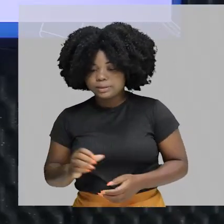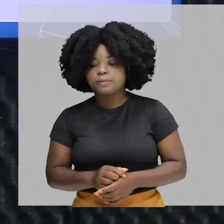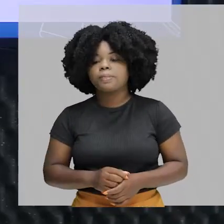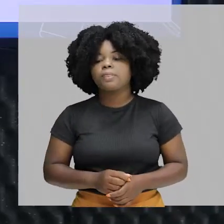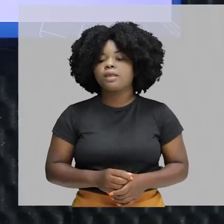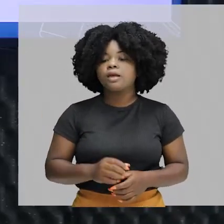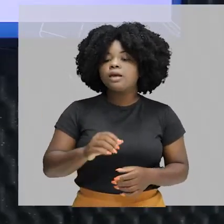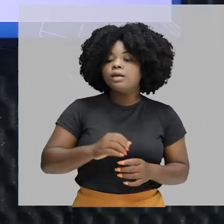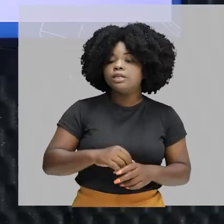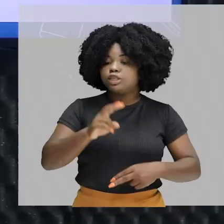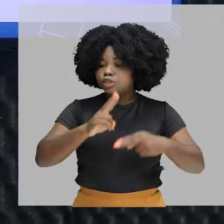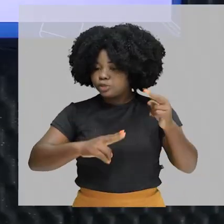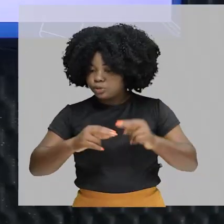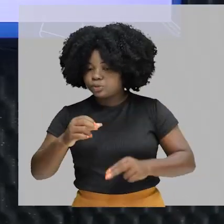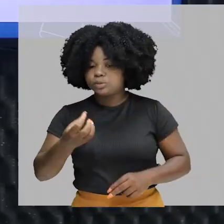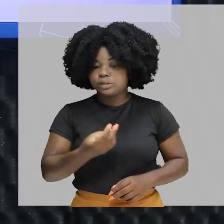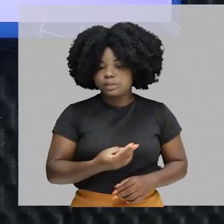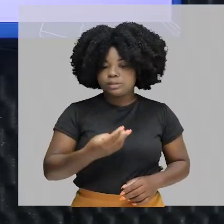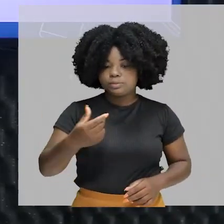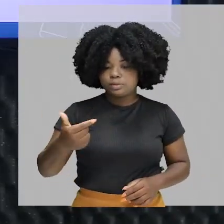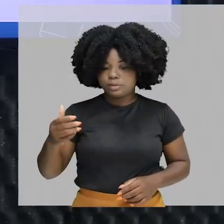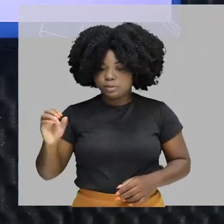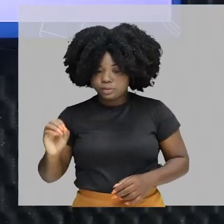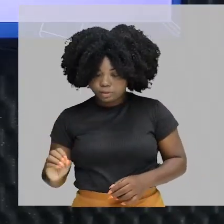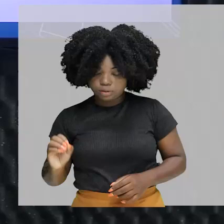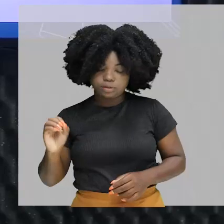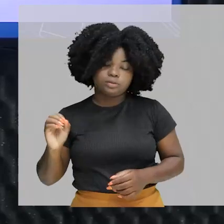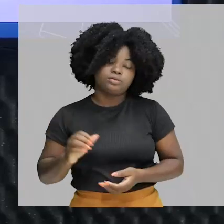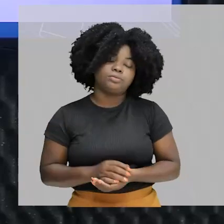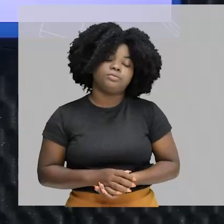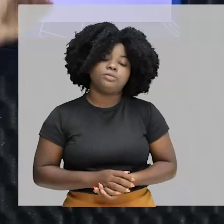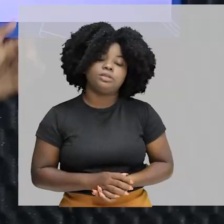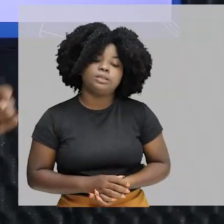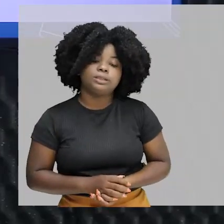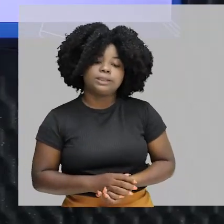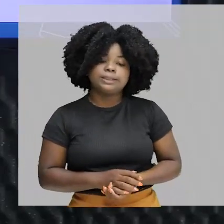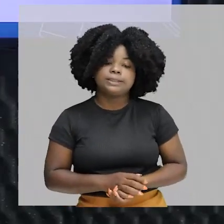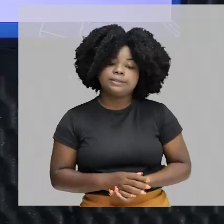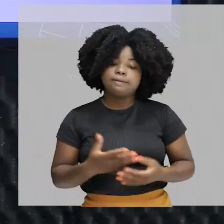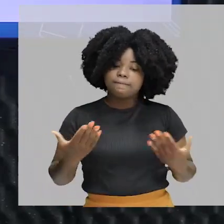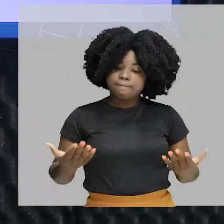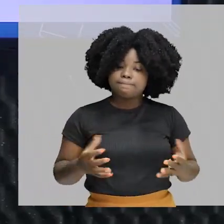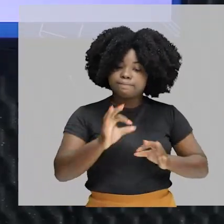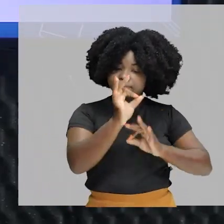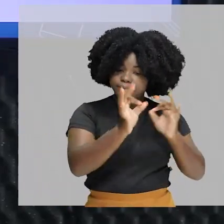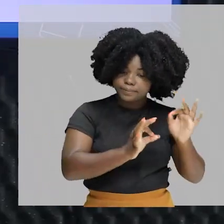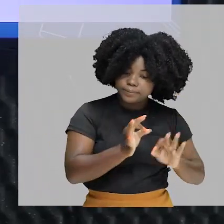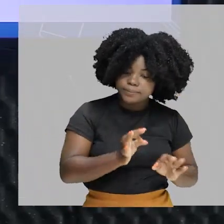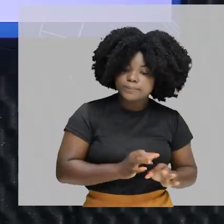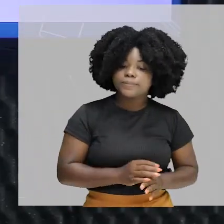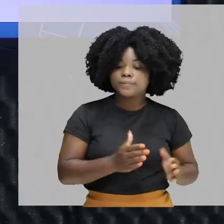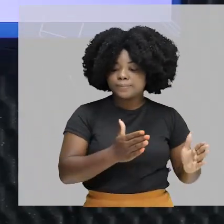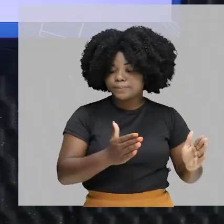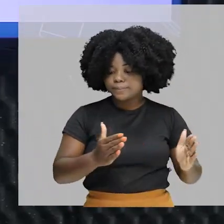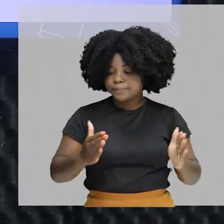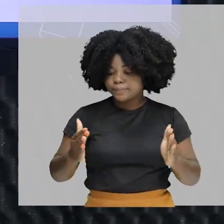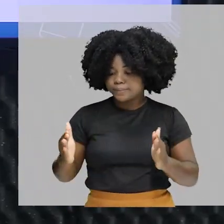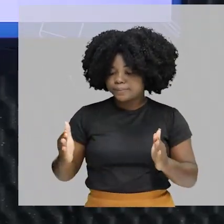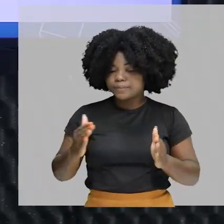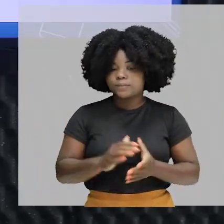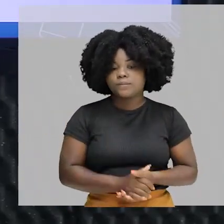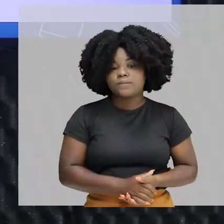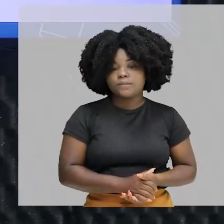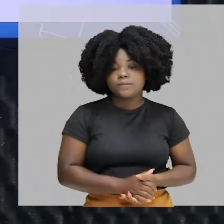e junho, 3.200 unidades. Lembra, eu estou completando essa sequência, tá bom?